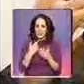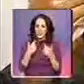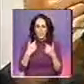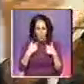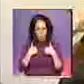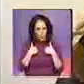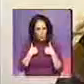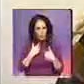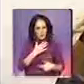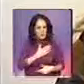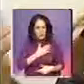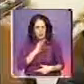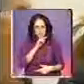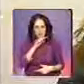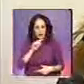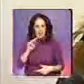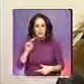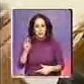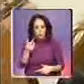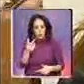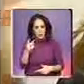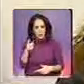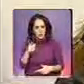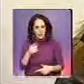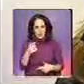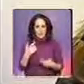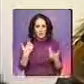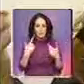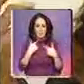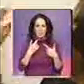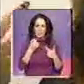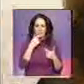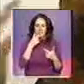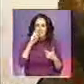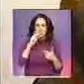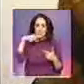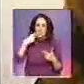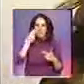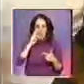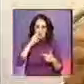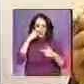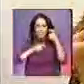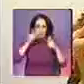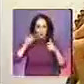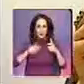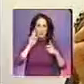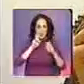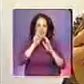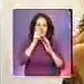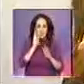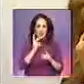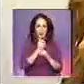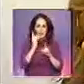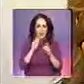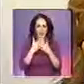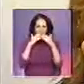sou vosso fã e vocês são o Xanax dos telespectadores que vos veem.